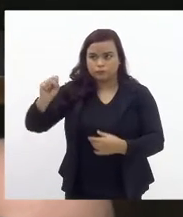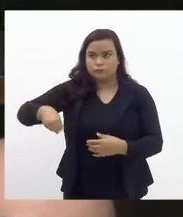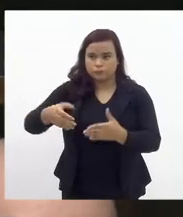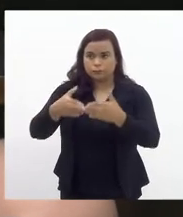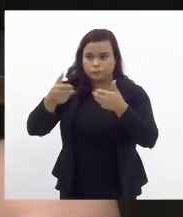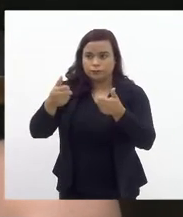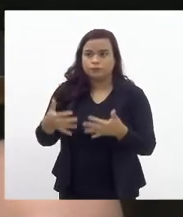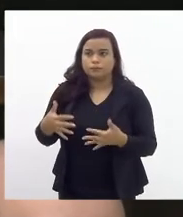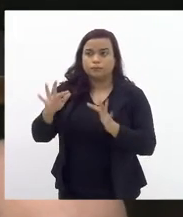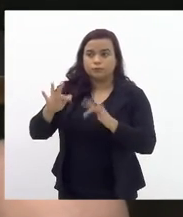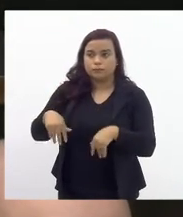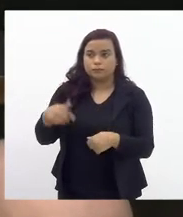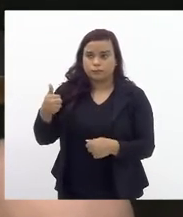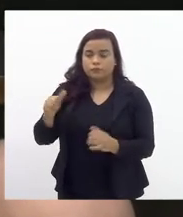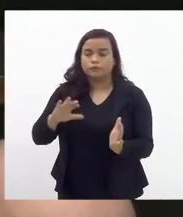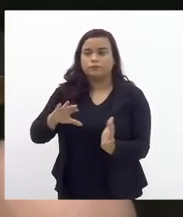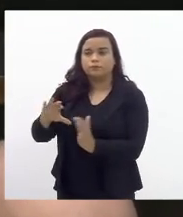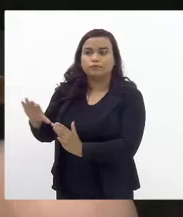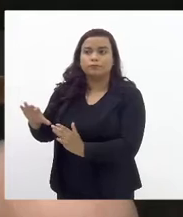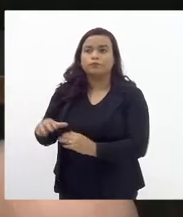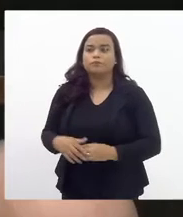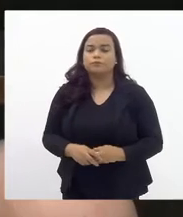ordem.